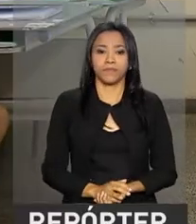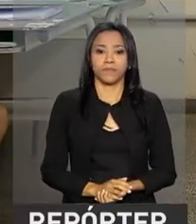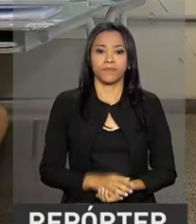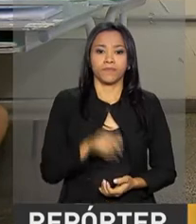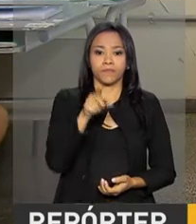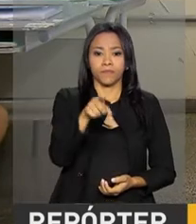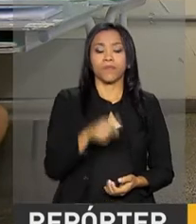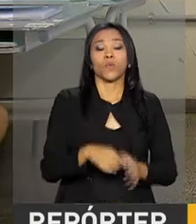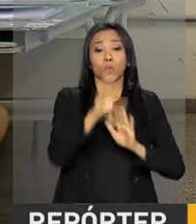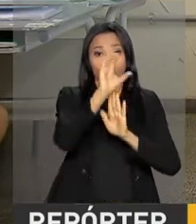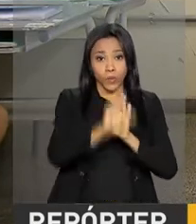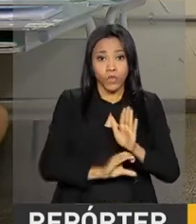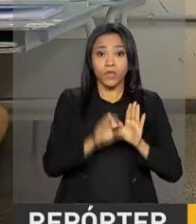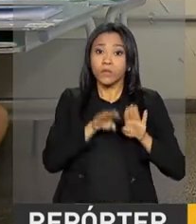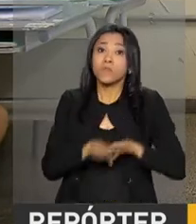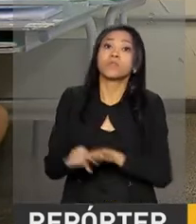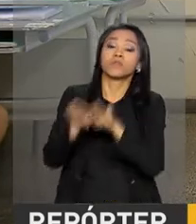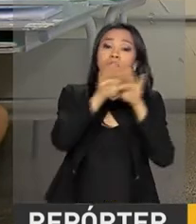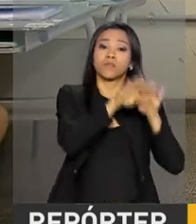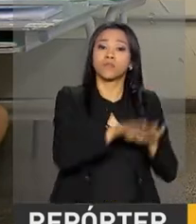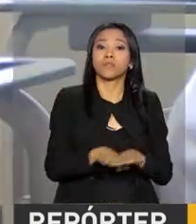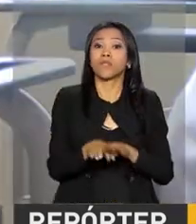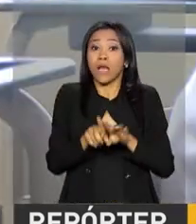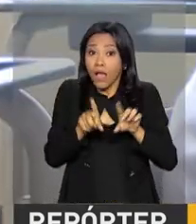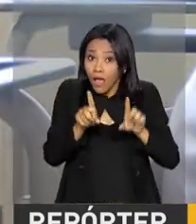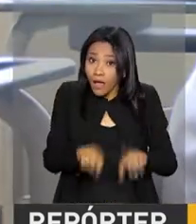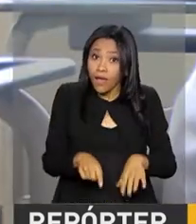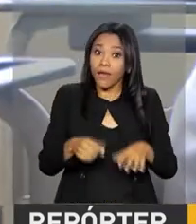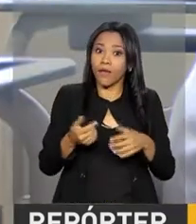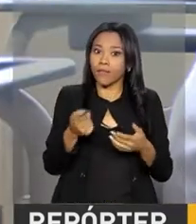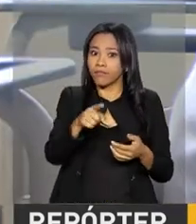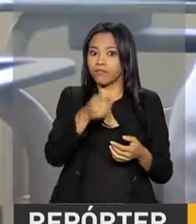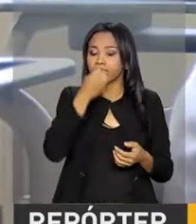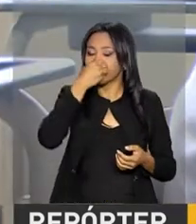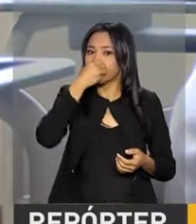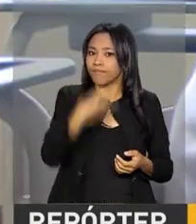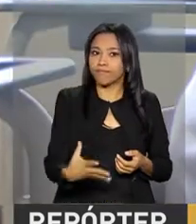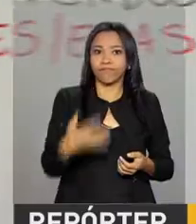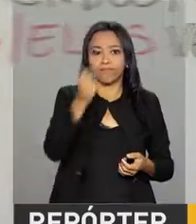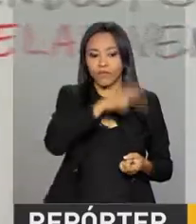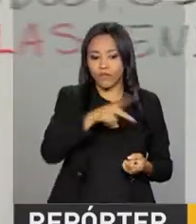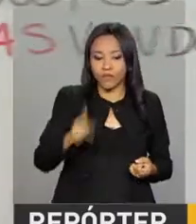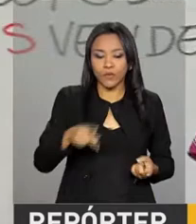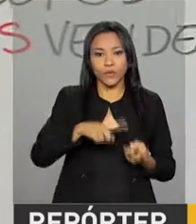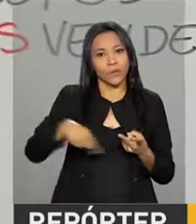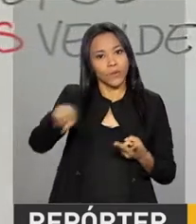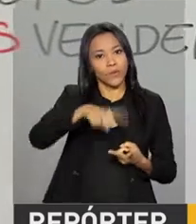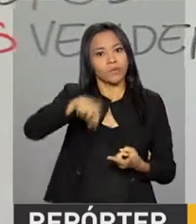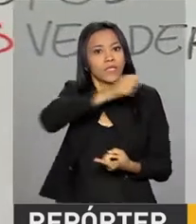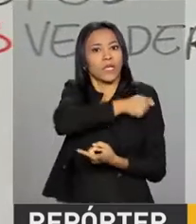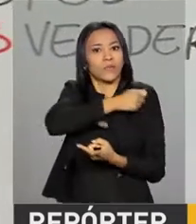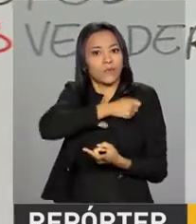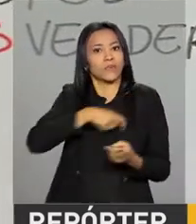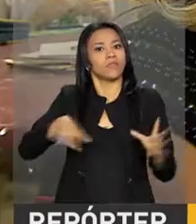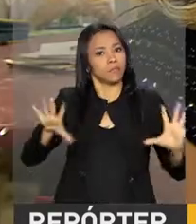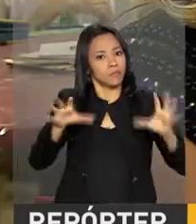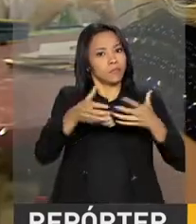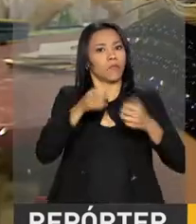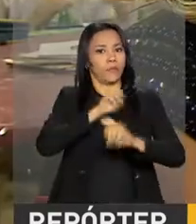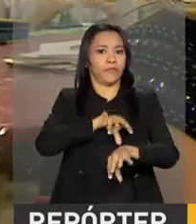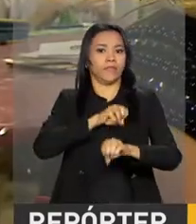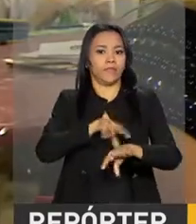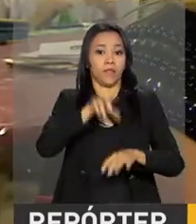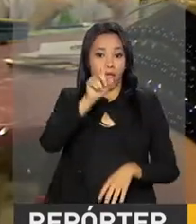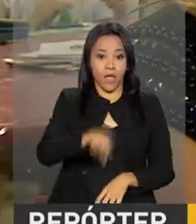A base nacional curricular comum é um ganho para os alunos, professores e para a educação. Essa é a opinião